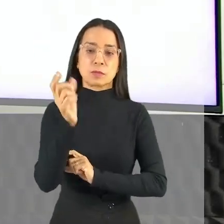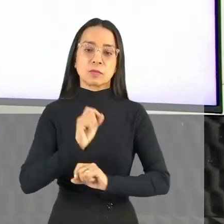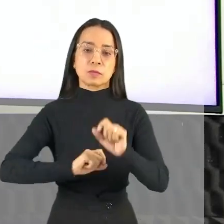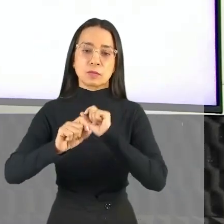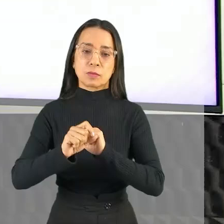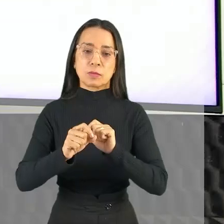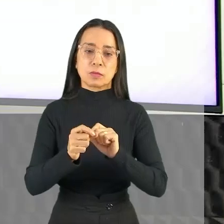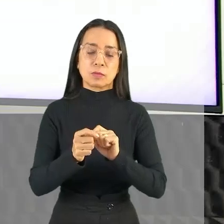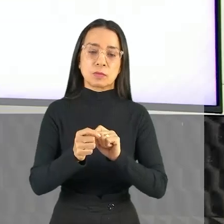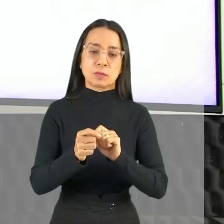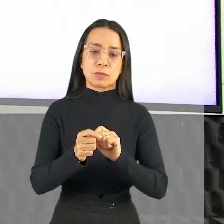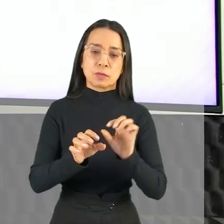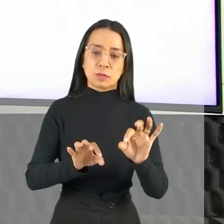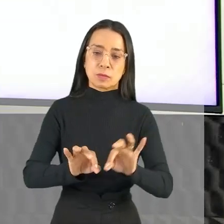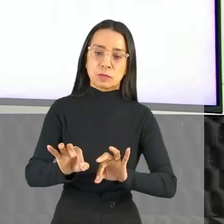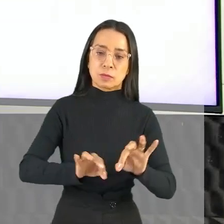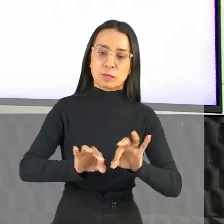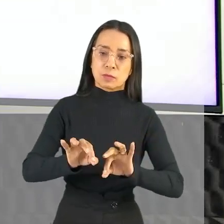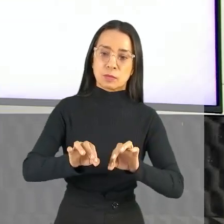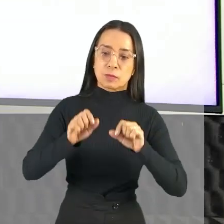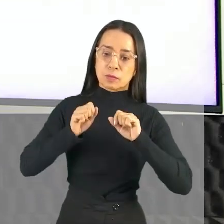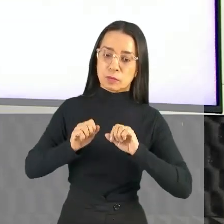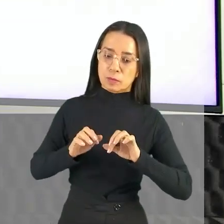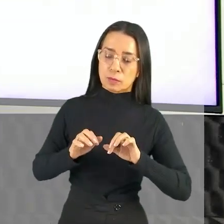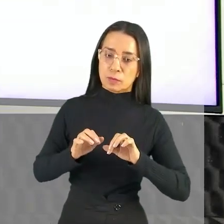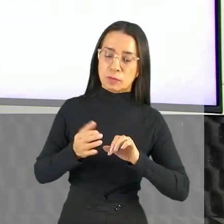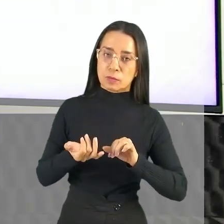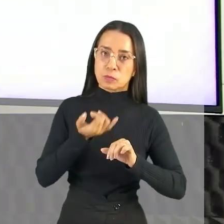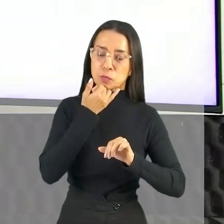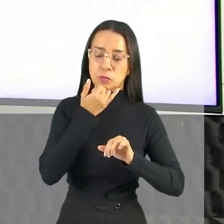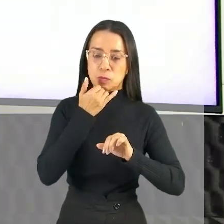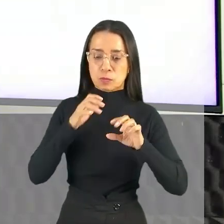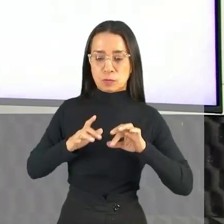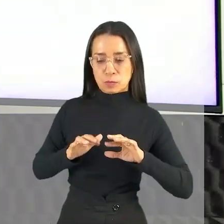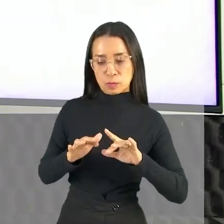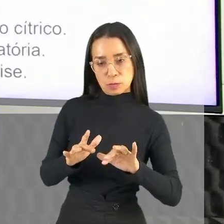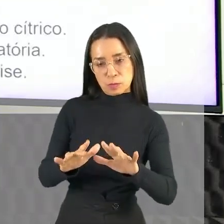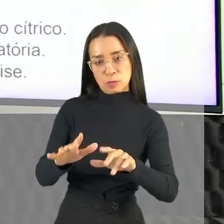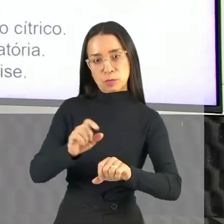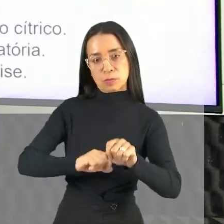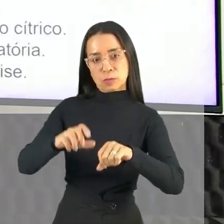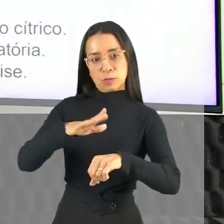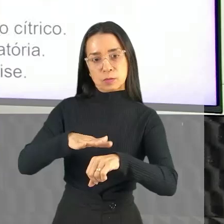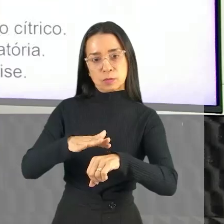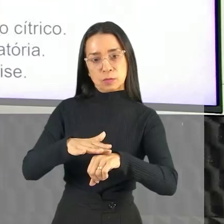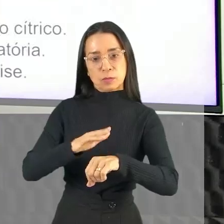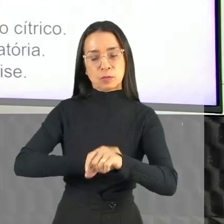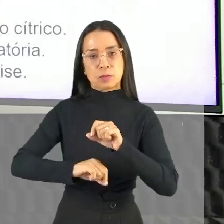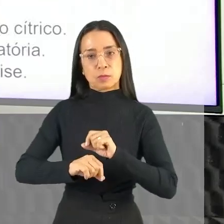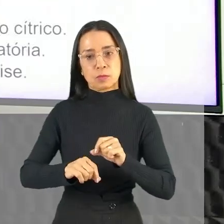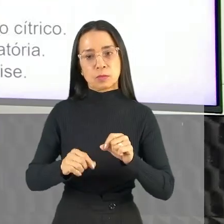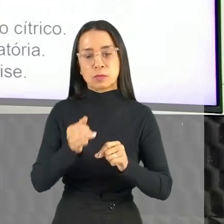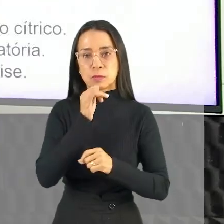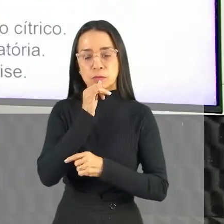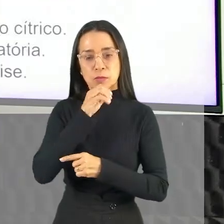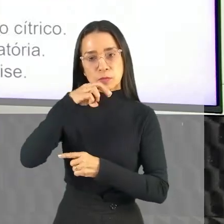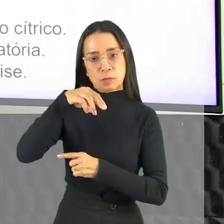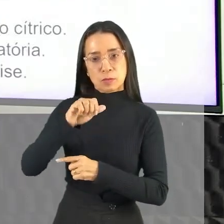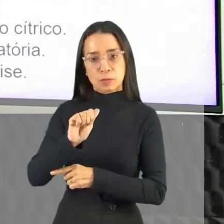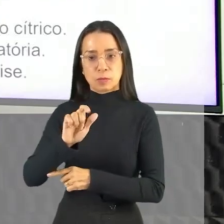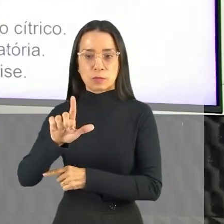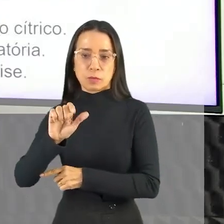aí na distribuição, né, na transmissão de doenças, tá? Como a malária. Na